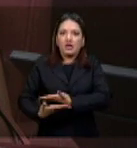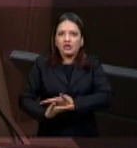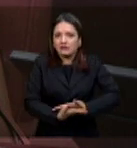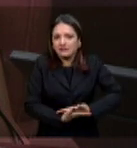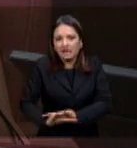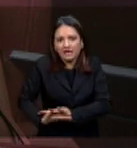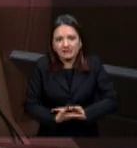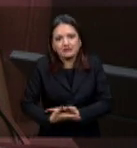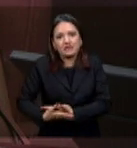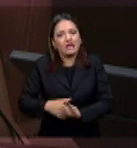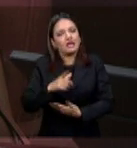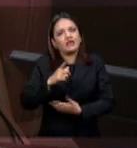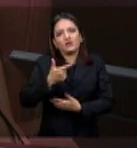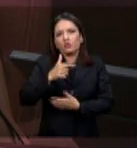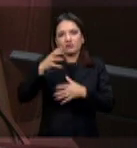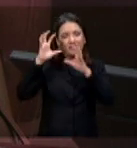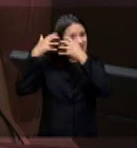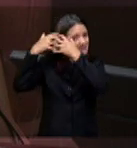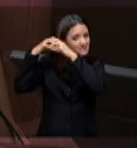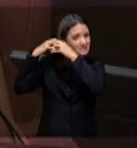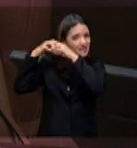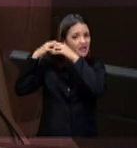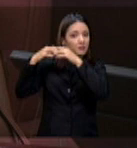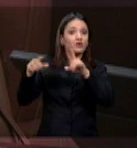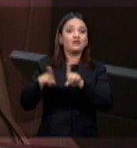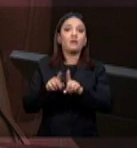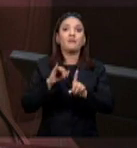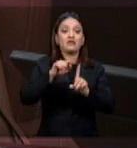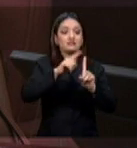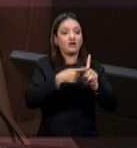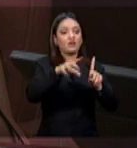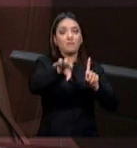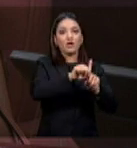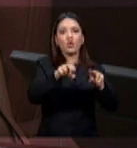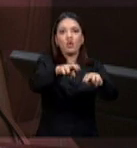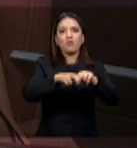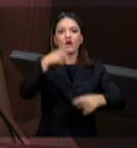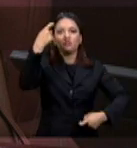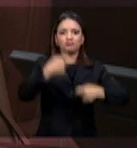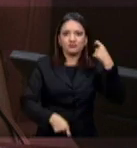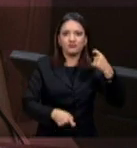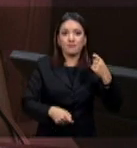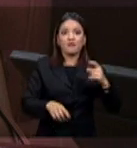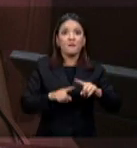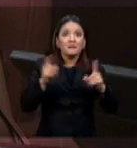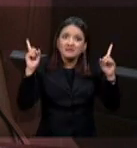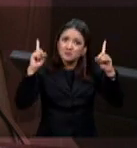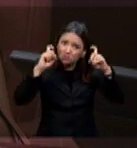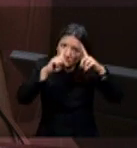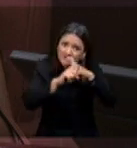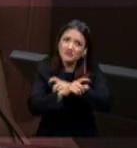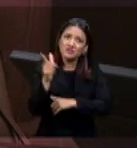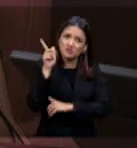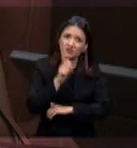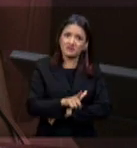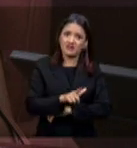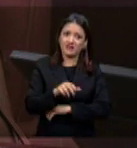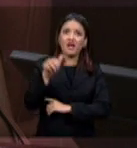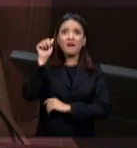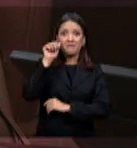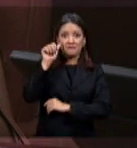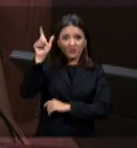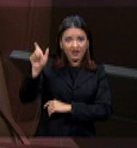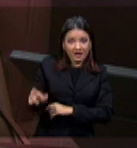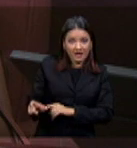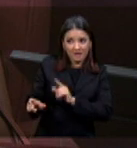sobreviver, e sim em casos de gravidez decorrente de estupro. Mas é uma via crucis para conseguir isso. A própria Fernanda, ela primeiro